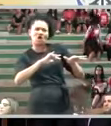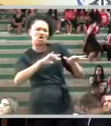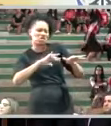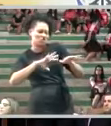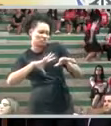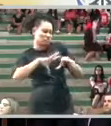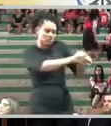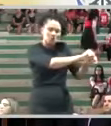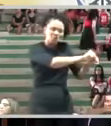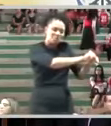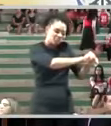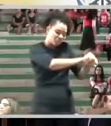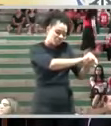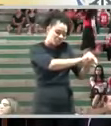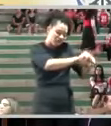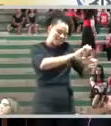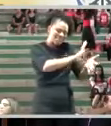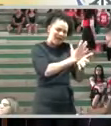ferem Israel